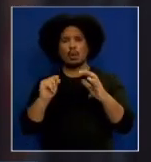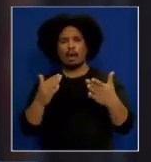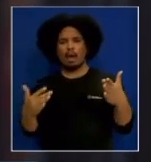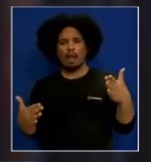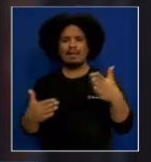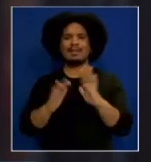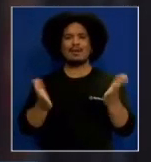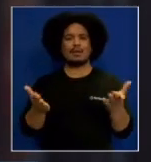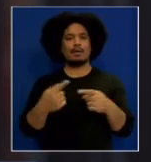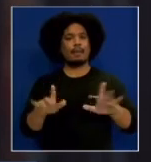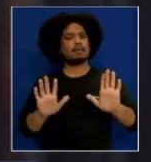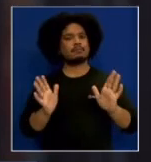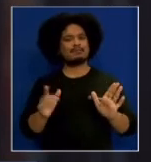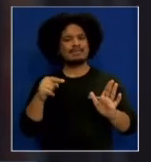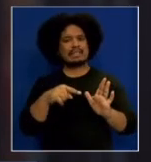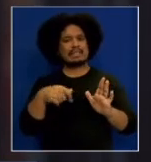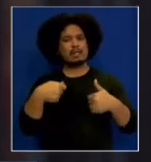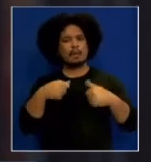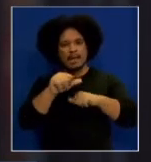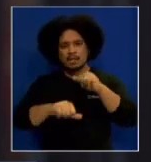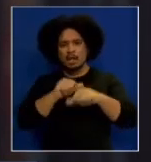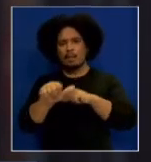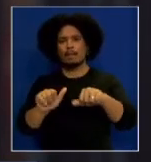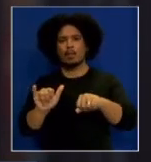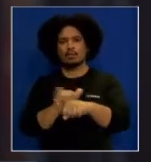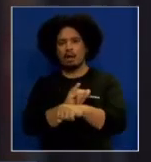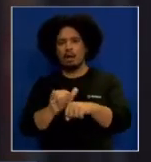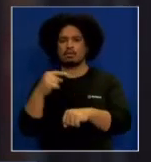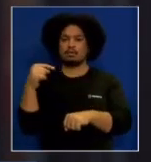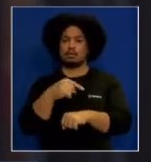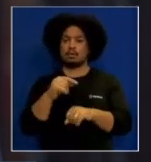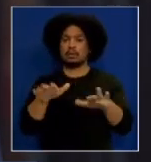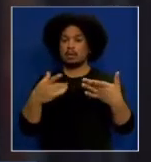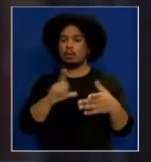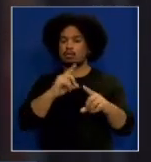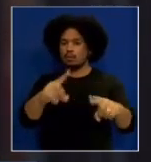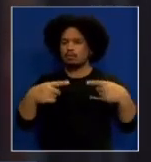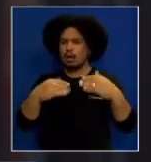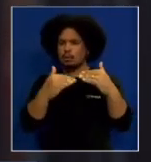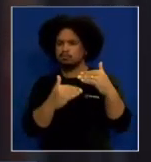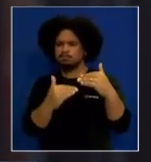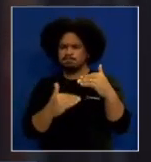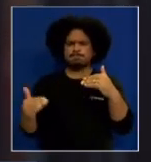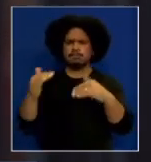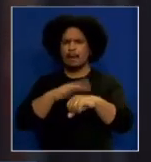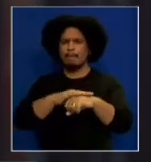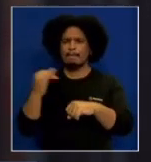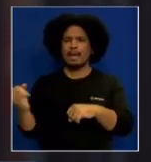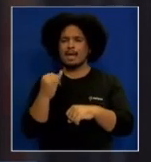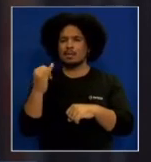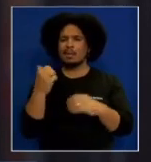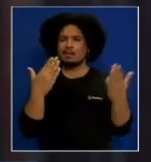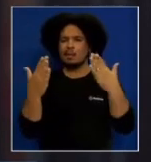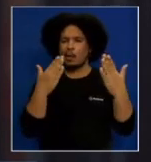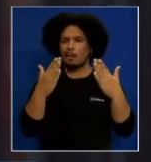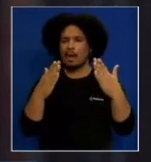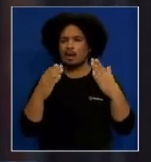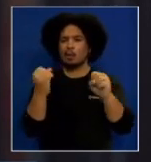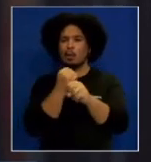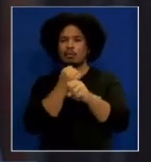aqui mas agora essa régua vai precisar subir então tem aqui Um Desafio que é mais do que reconstruir é também